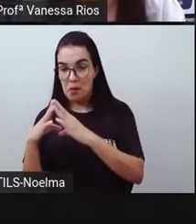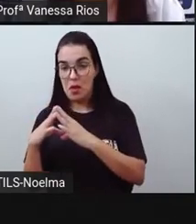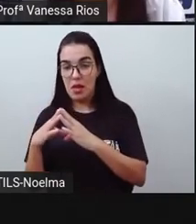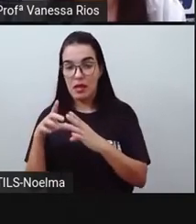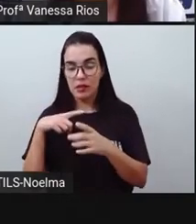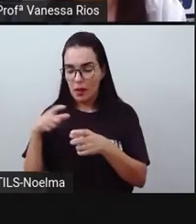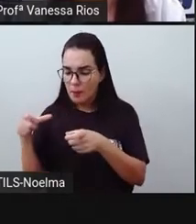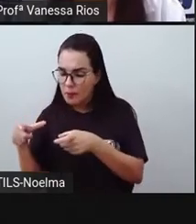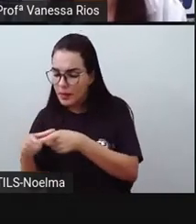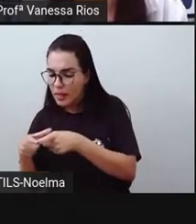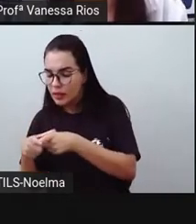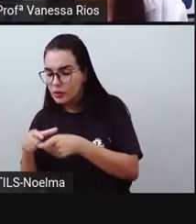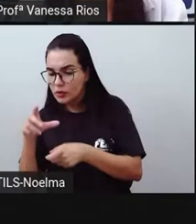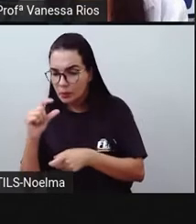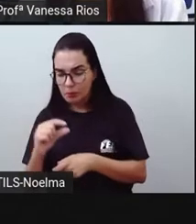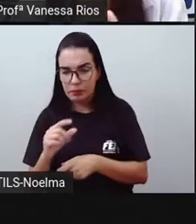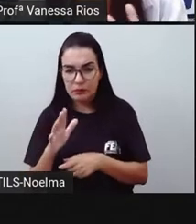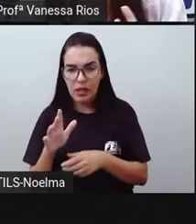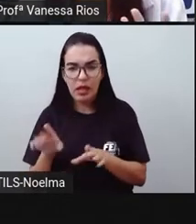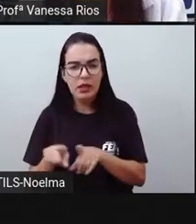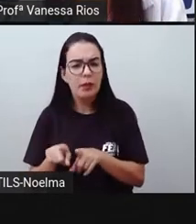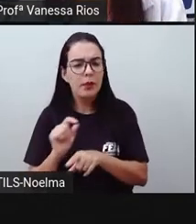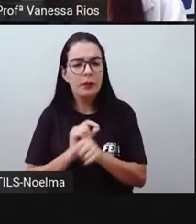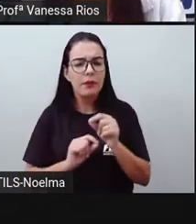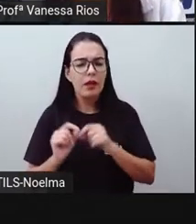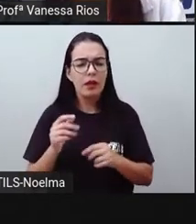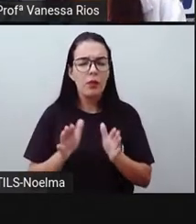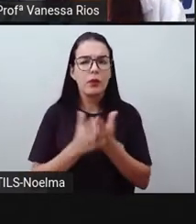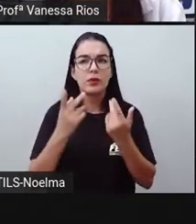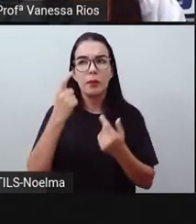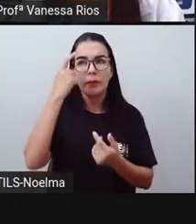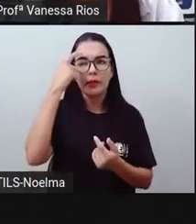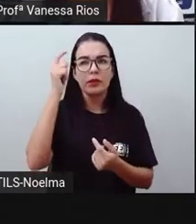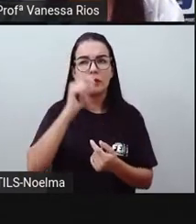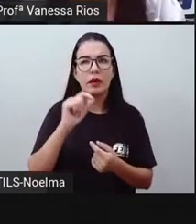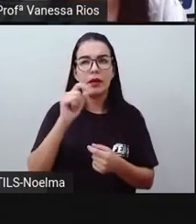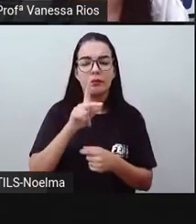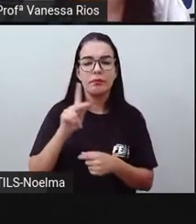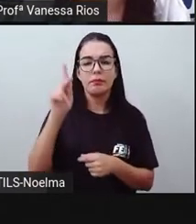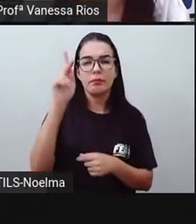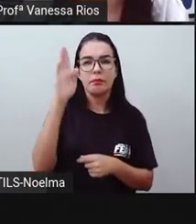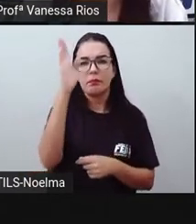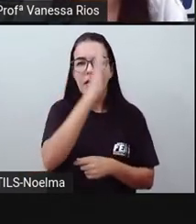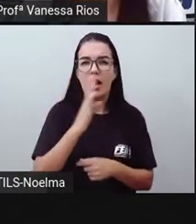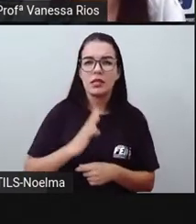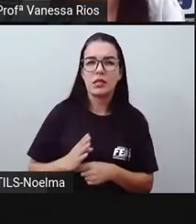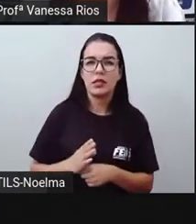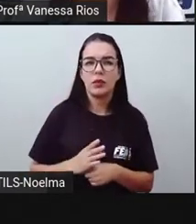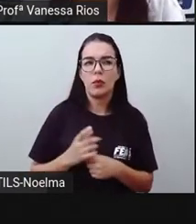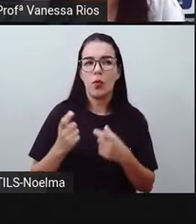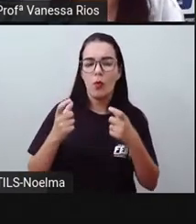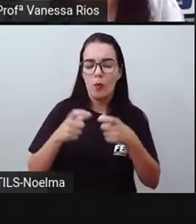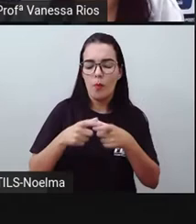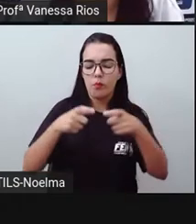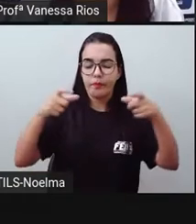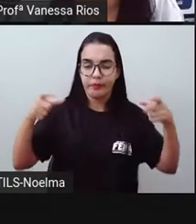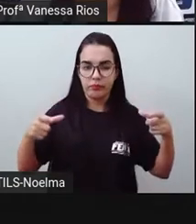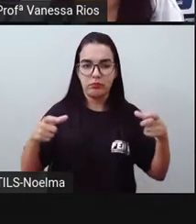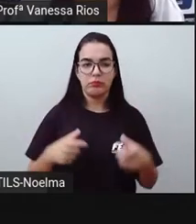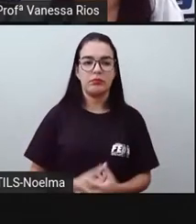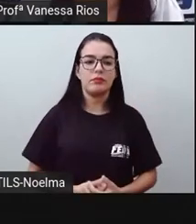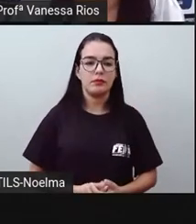menor, e também no lugar que a gente mora quando a gente pensa em país, em estado, né? Porque a gente vai pensando aí em extensões